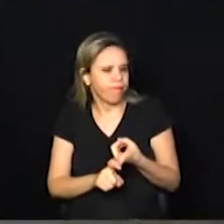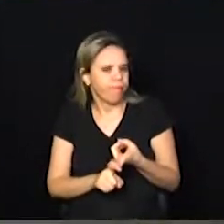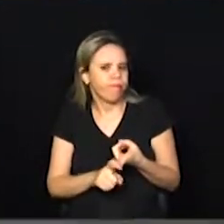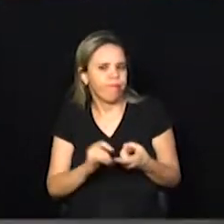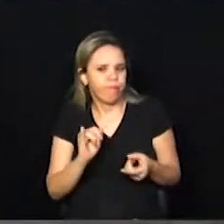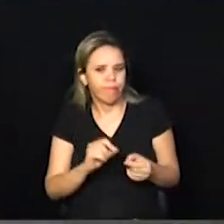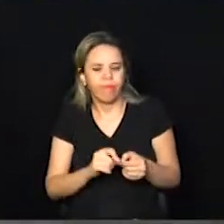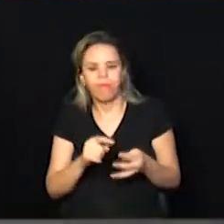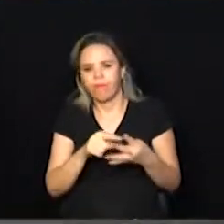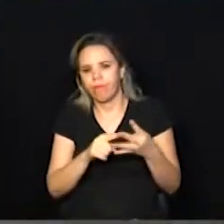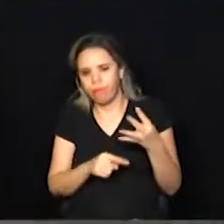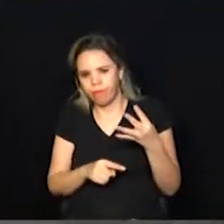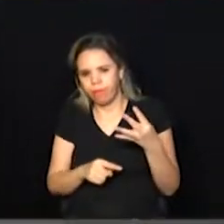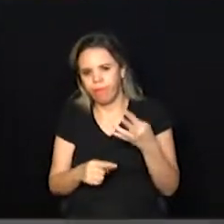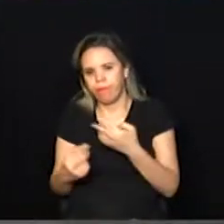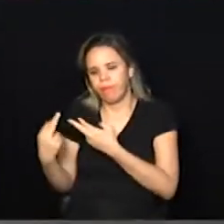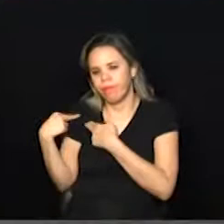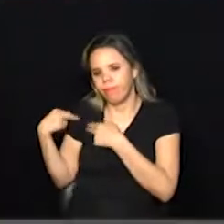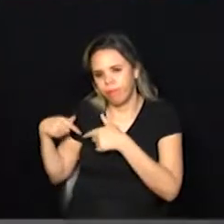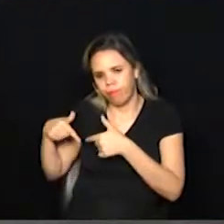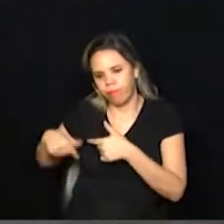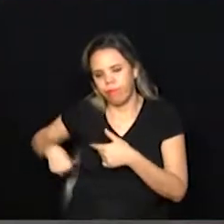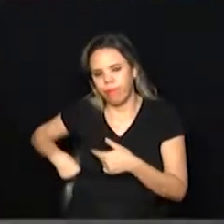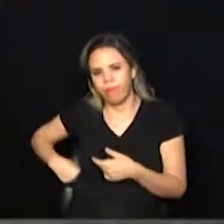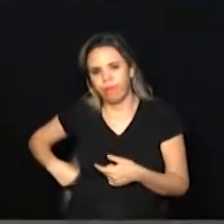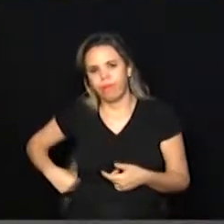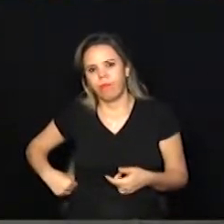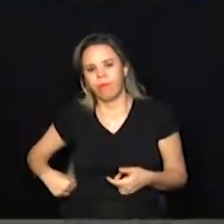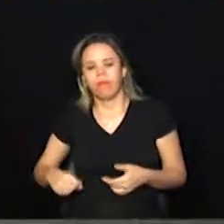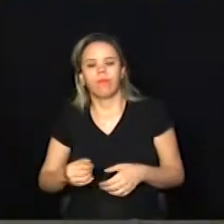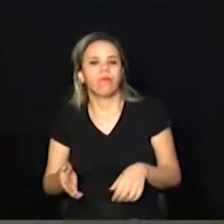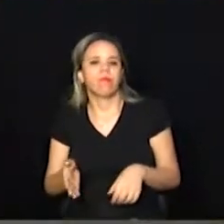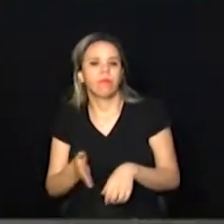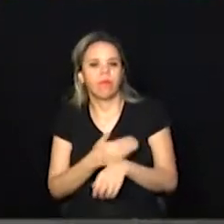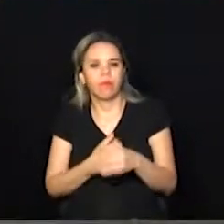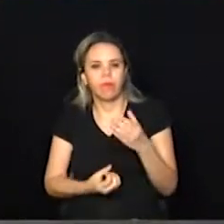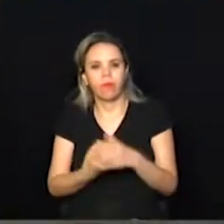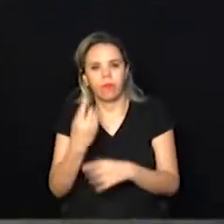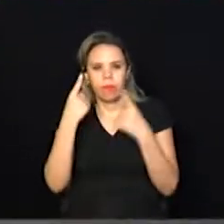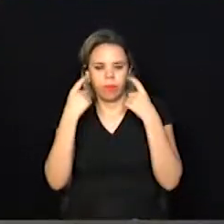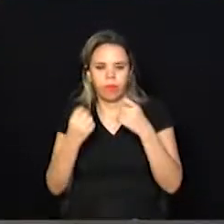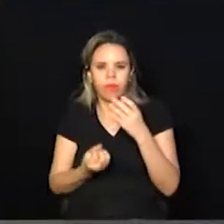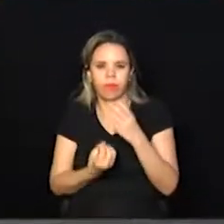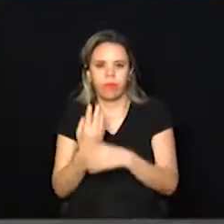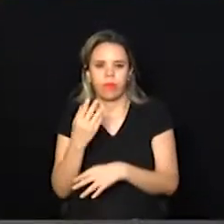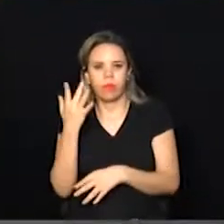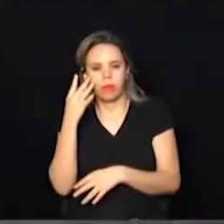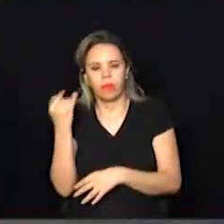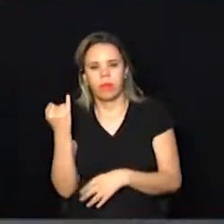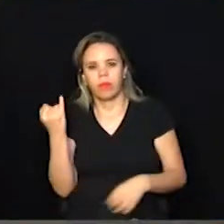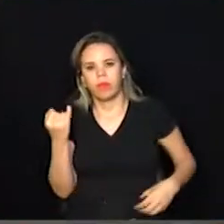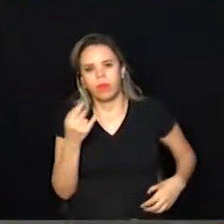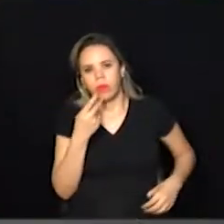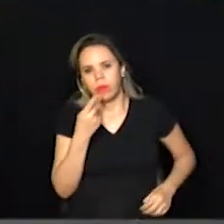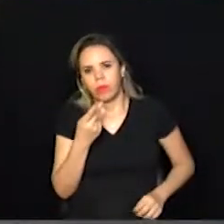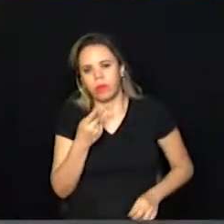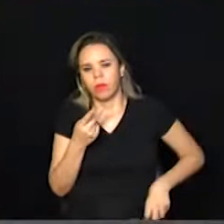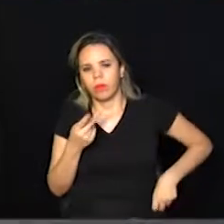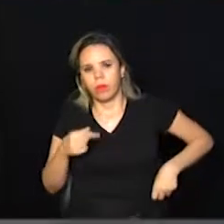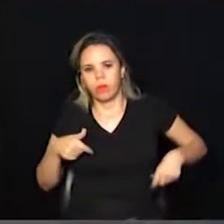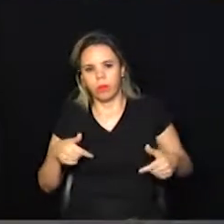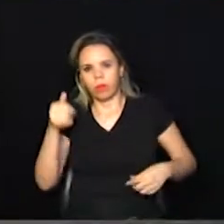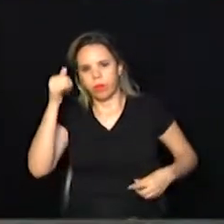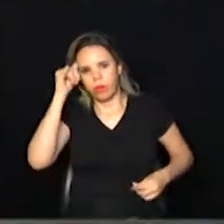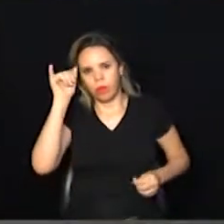são 4 frentes que nós temos que atuar de todas as formas, antes que a violência se instale. Acho que é importantíssimo isso, a gente atuar na